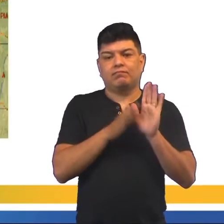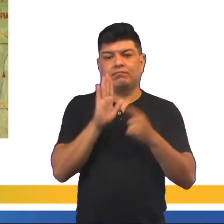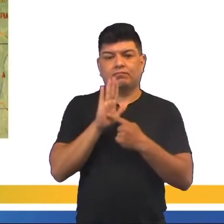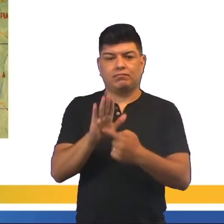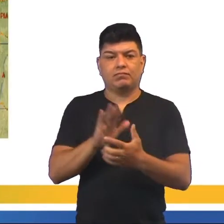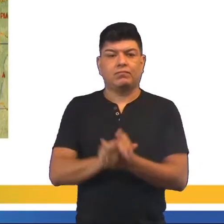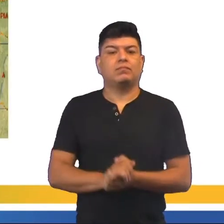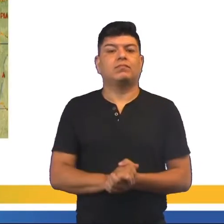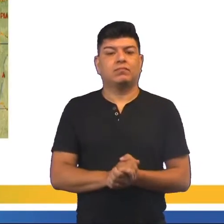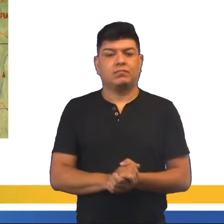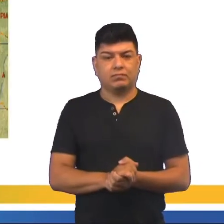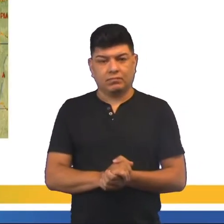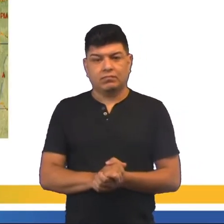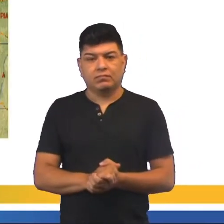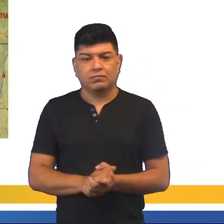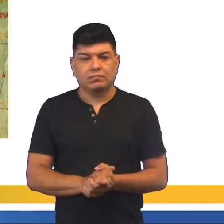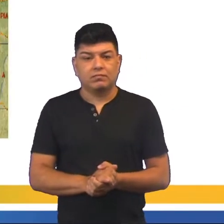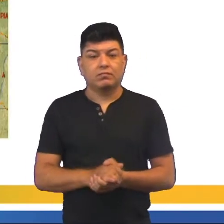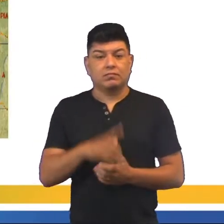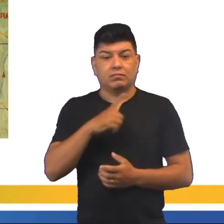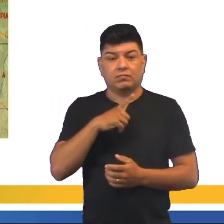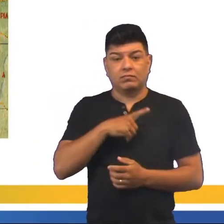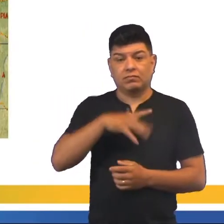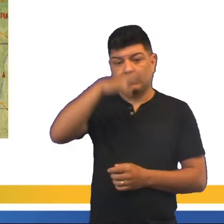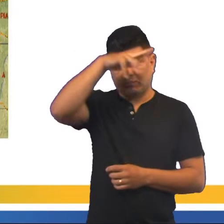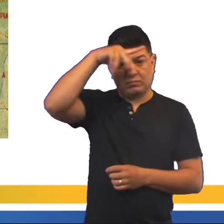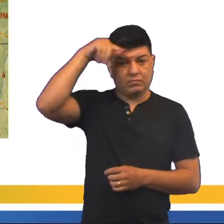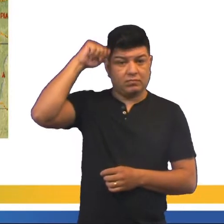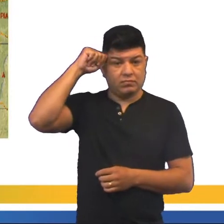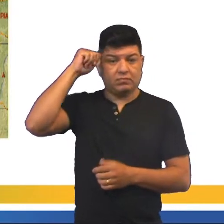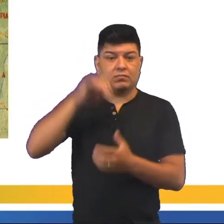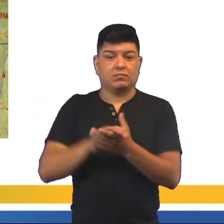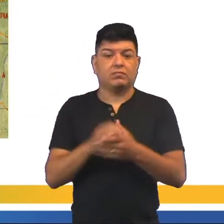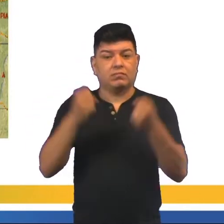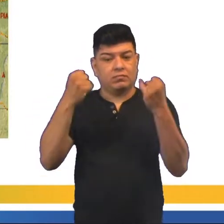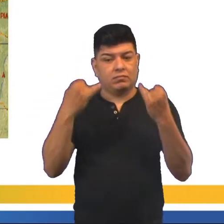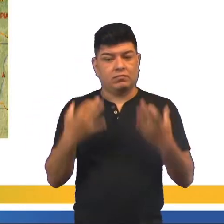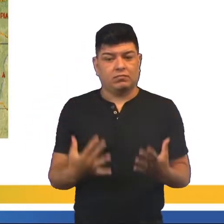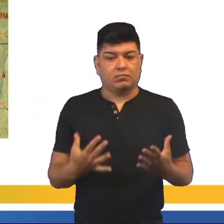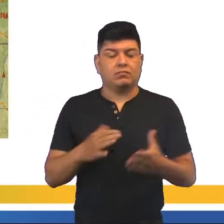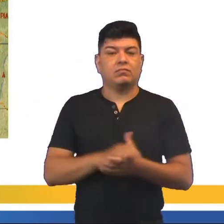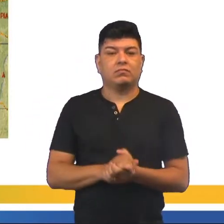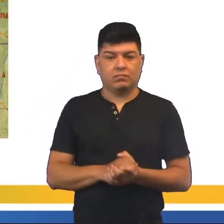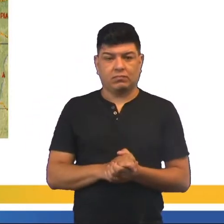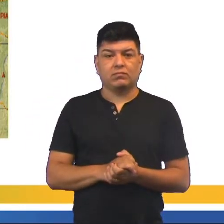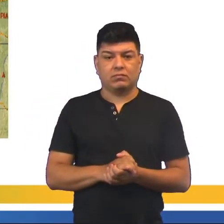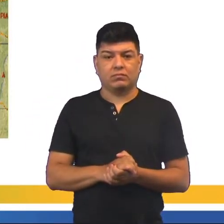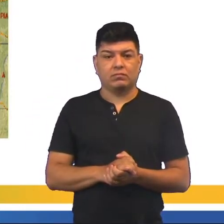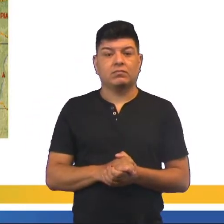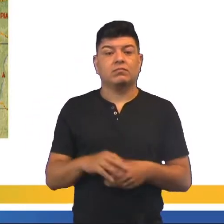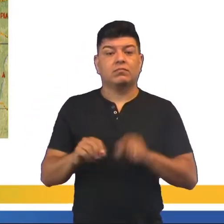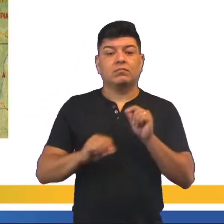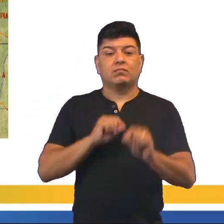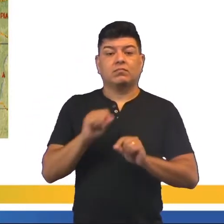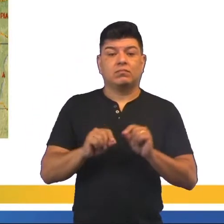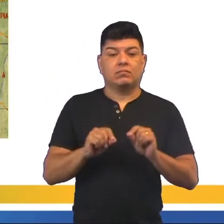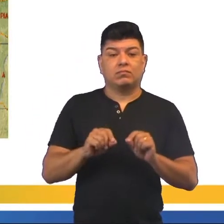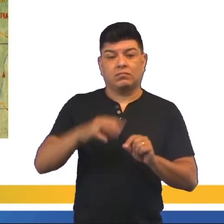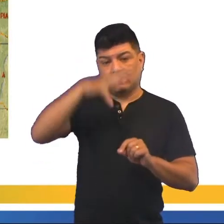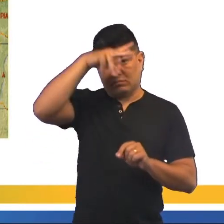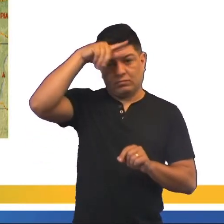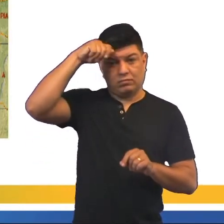você. Muito bem, a região hidrográfica Amazônia, vamos falar sobre ela. Ela é constituída pela bacia hidrográfica